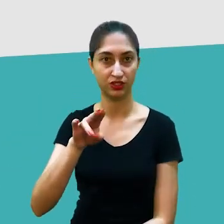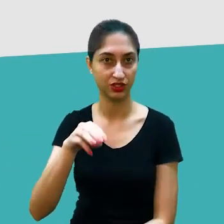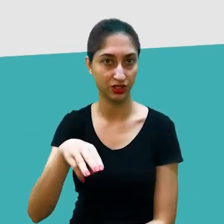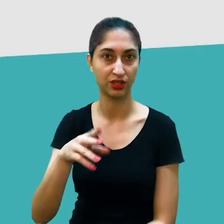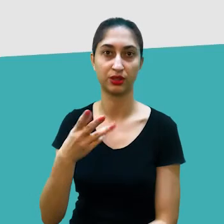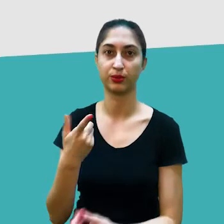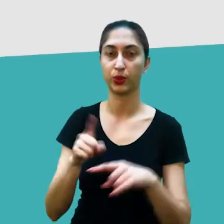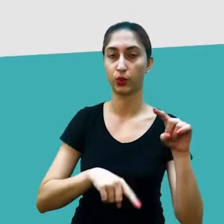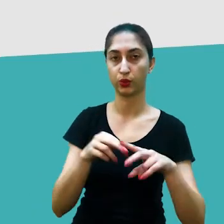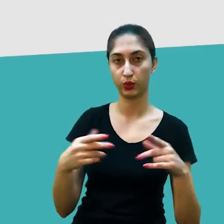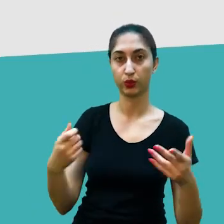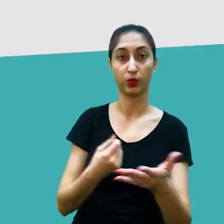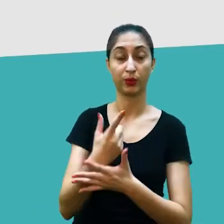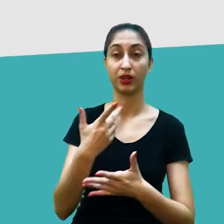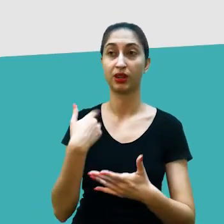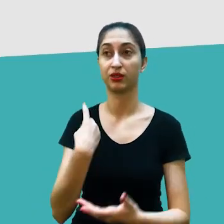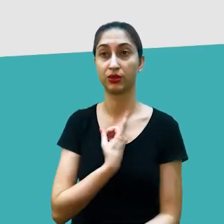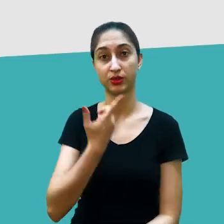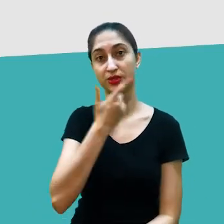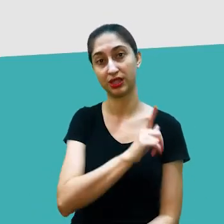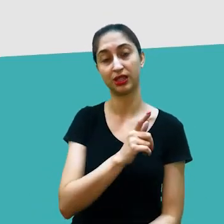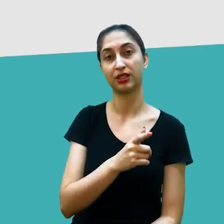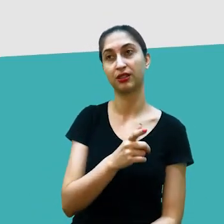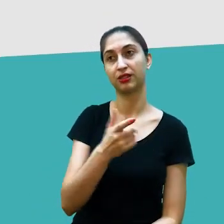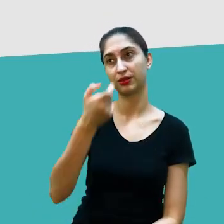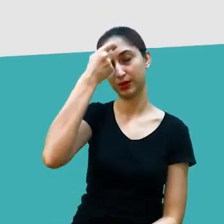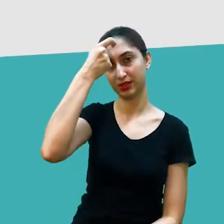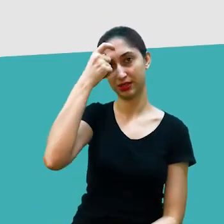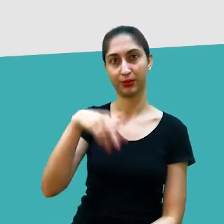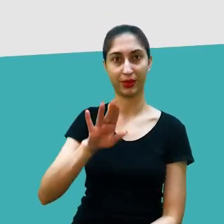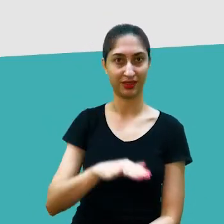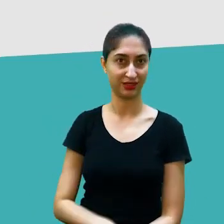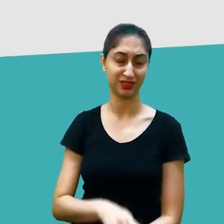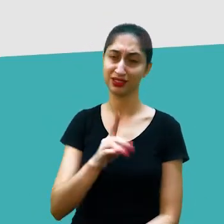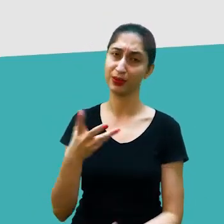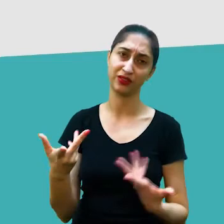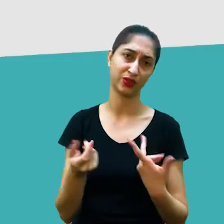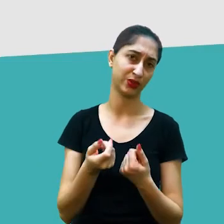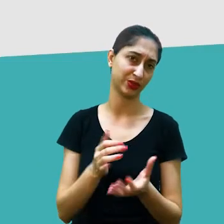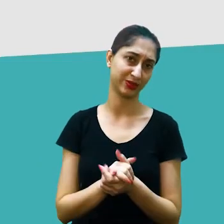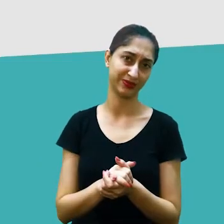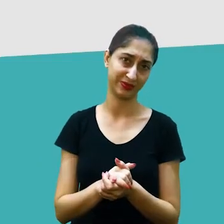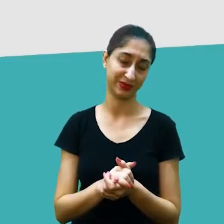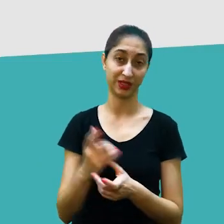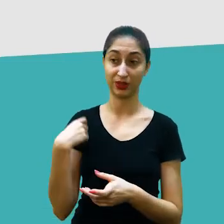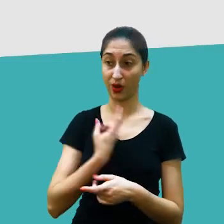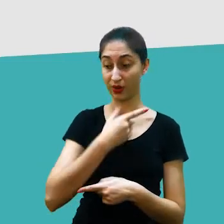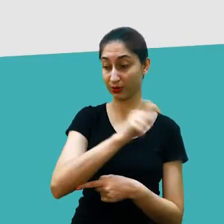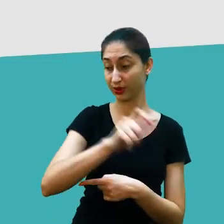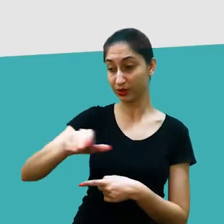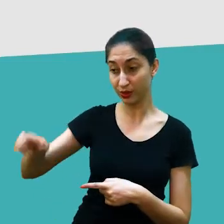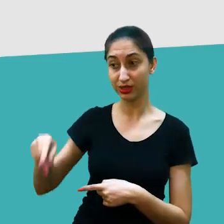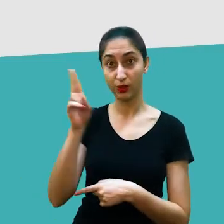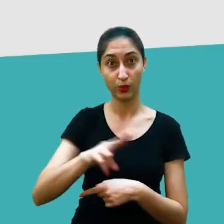está comprando e se torna um consumidor mais consciente. Isso é muito gratificante também para a gente, como indivíduo que